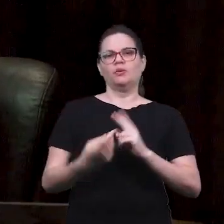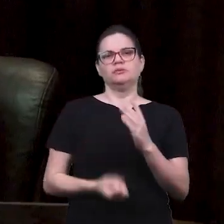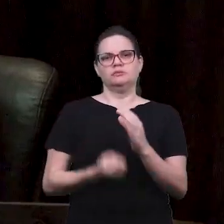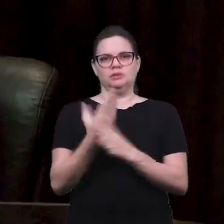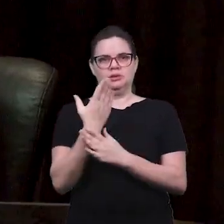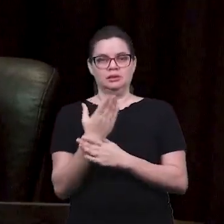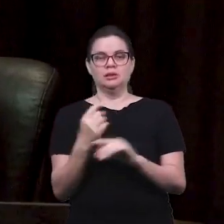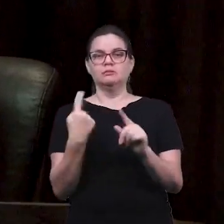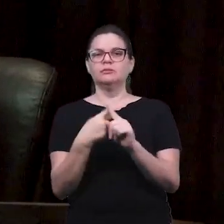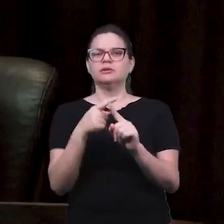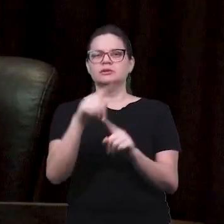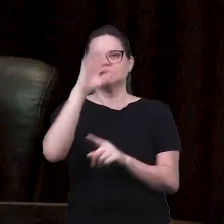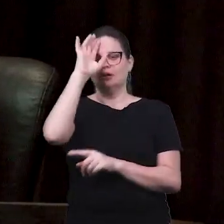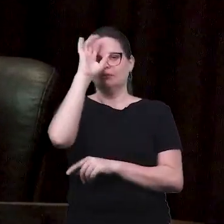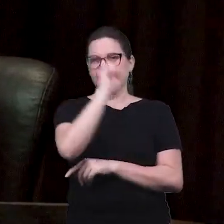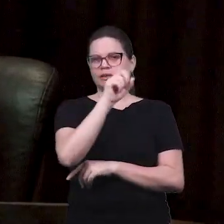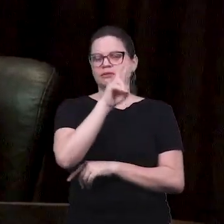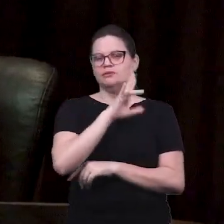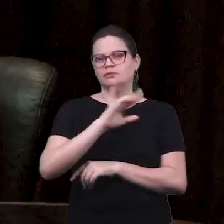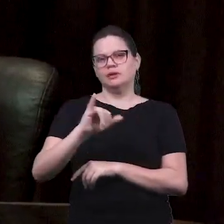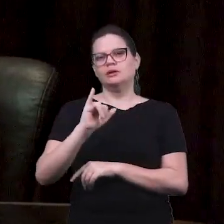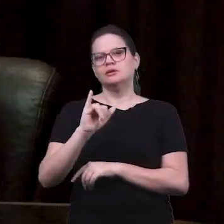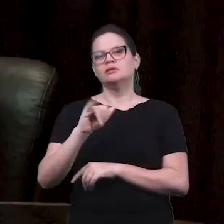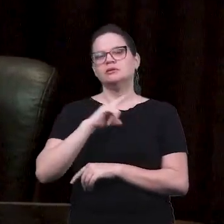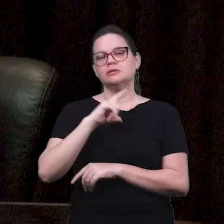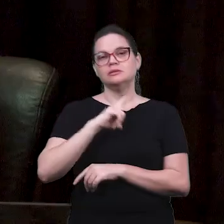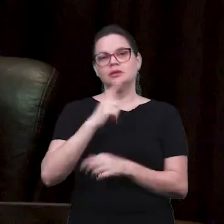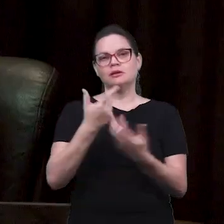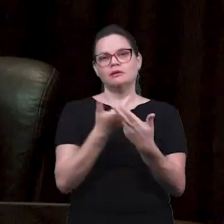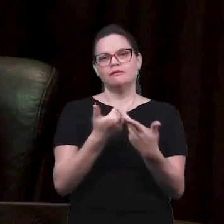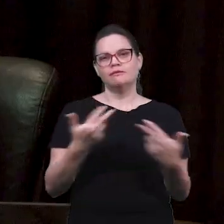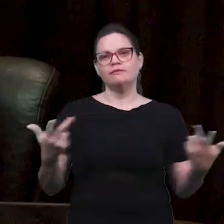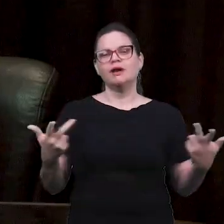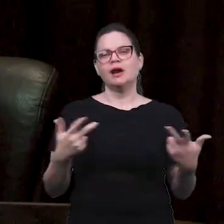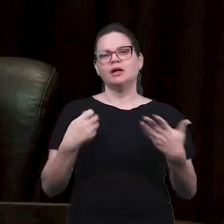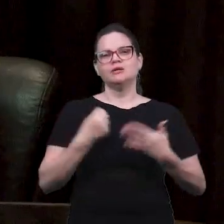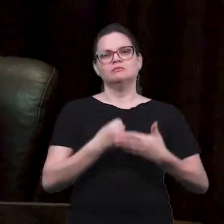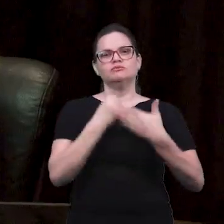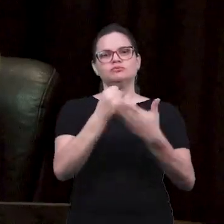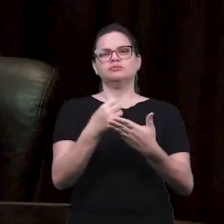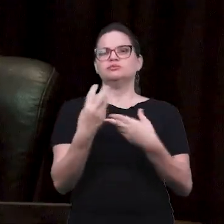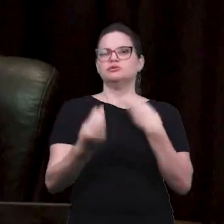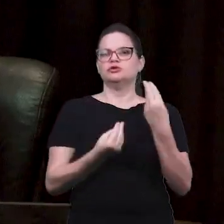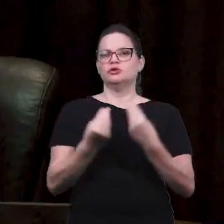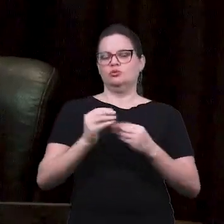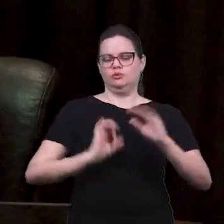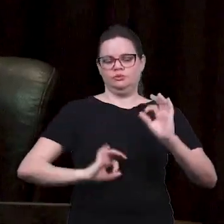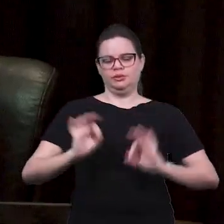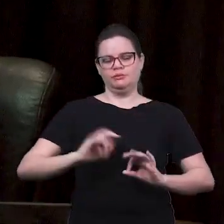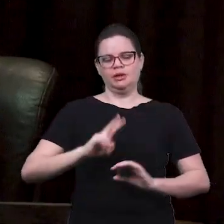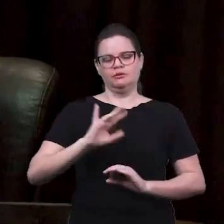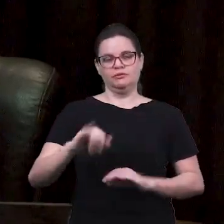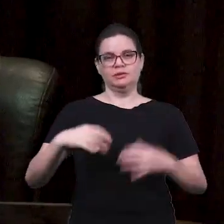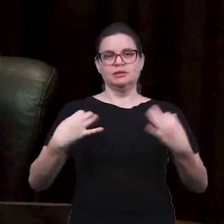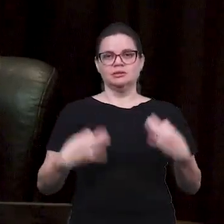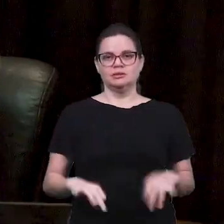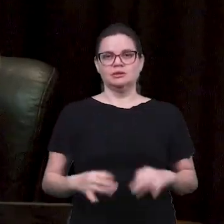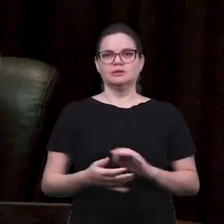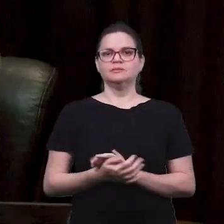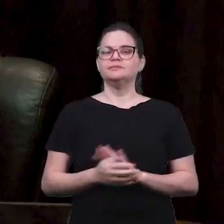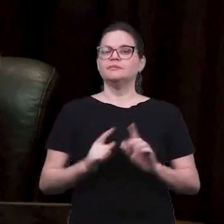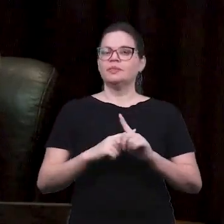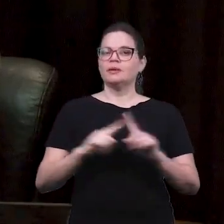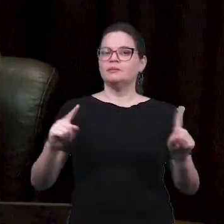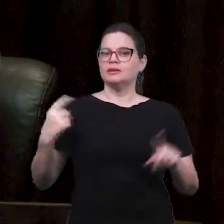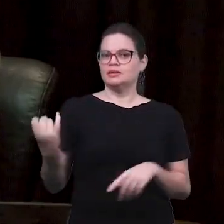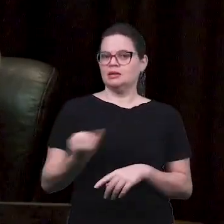vai aprender, tem aí muitos recursos para você saber como que você vai se preparar para o negócio próprio. Mas é